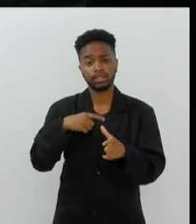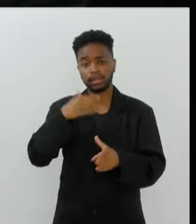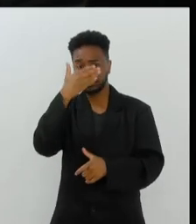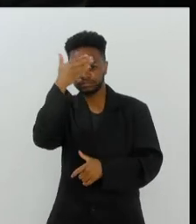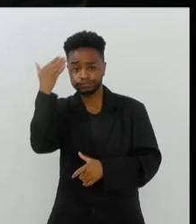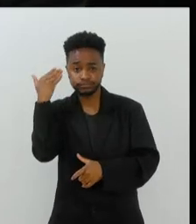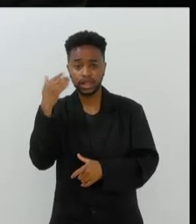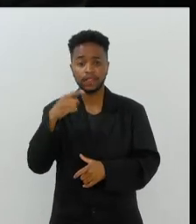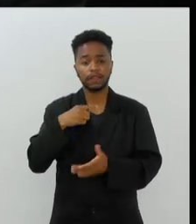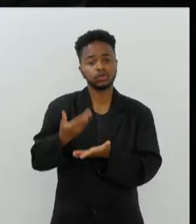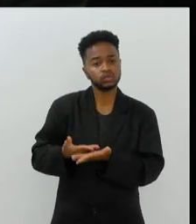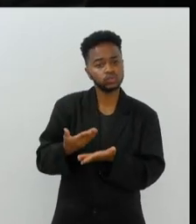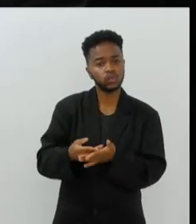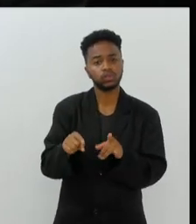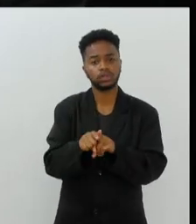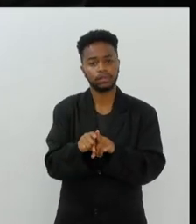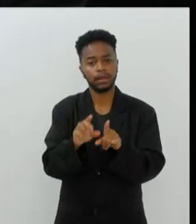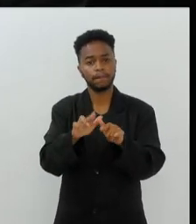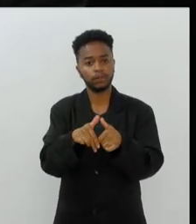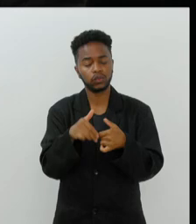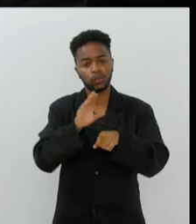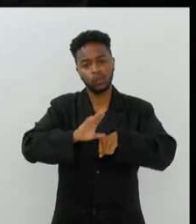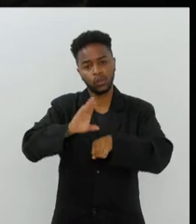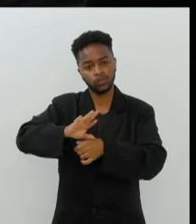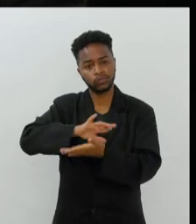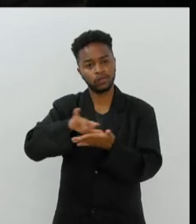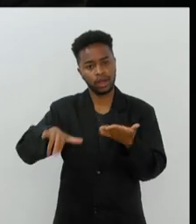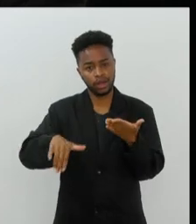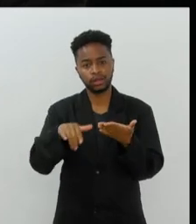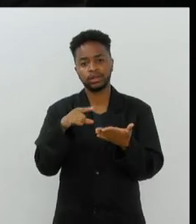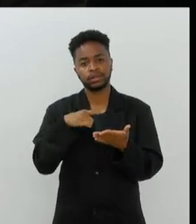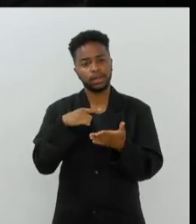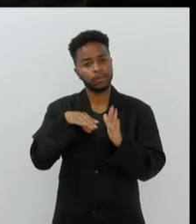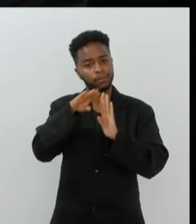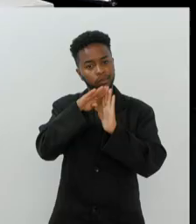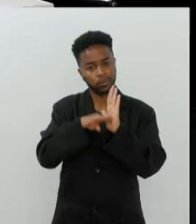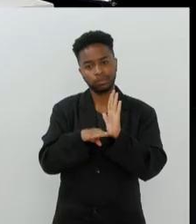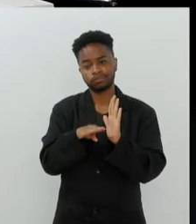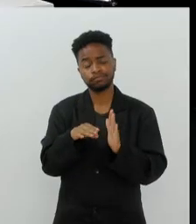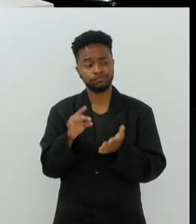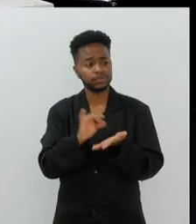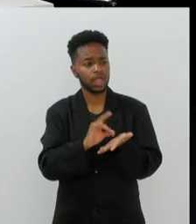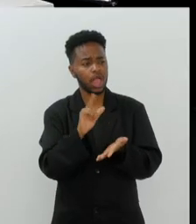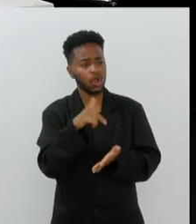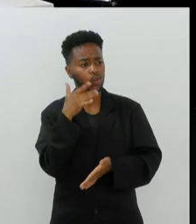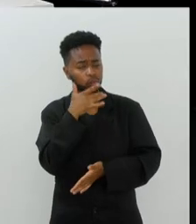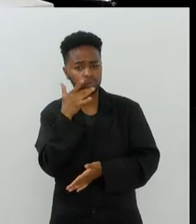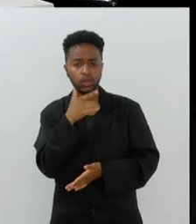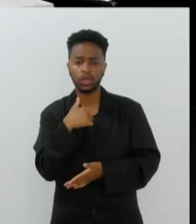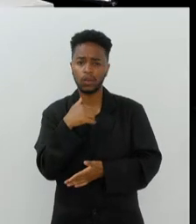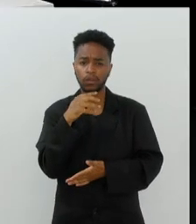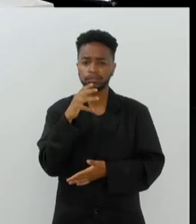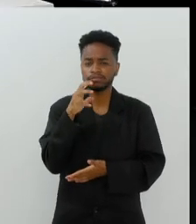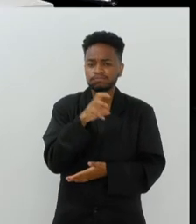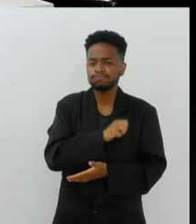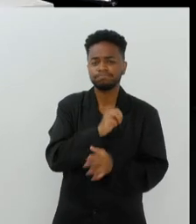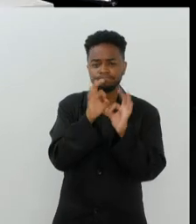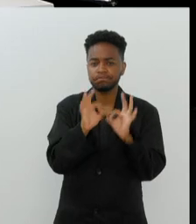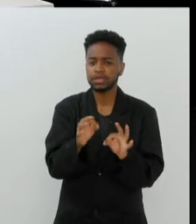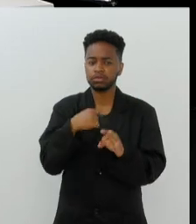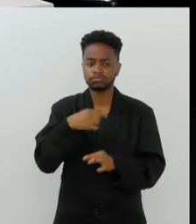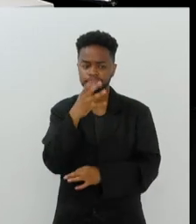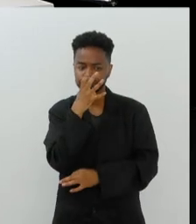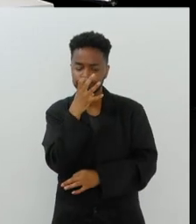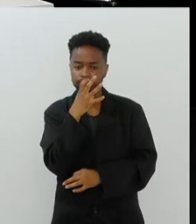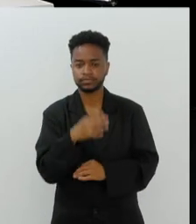lugar de lazer, de estudo, né, por conta dos cursos e toda a atividade. É muito gostoso, né? Eu tô muito encantada, muito